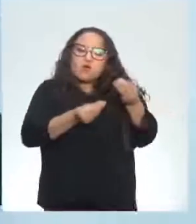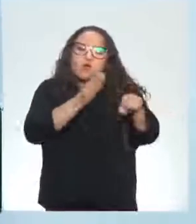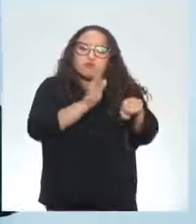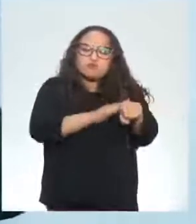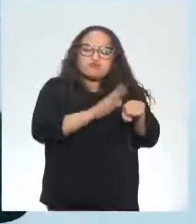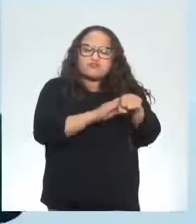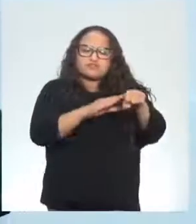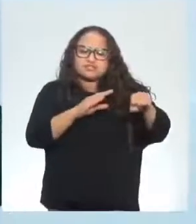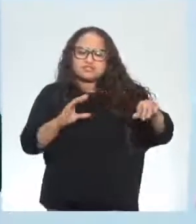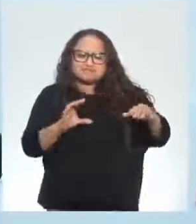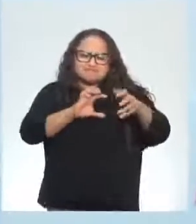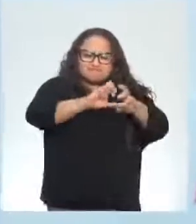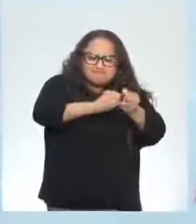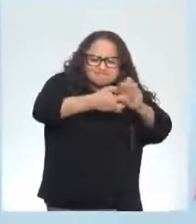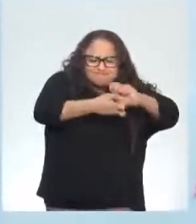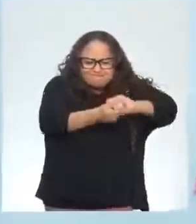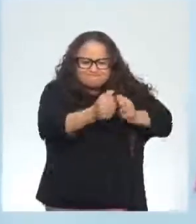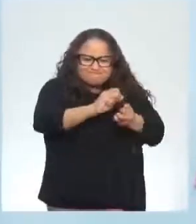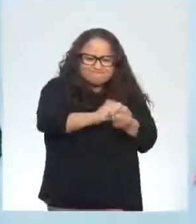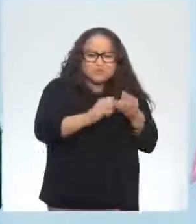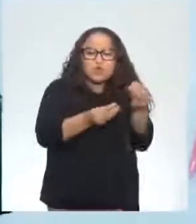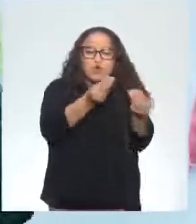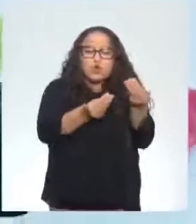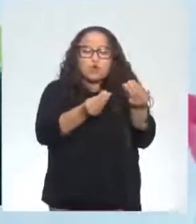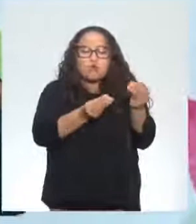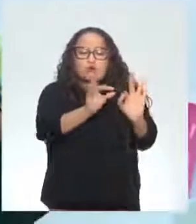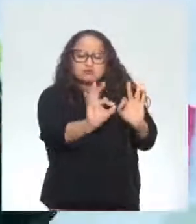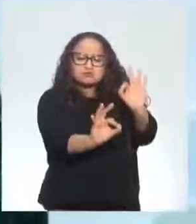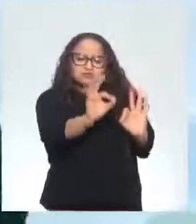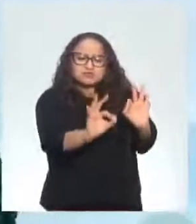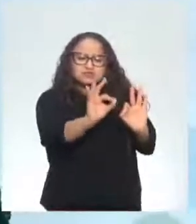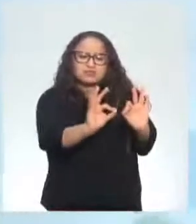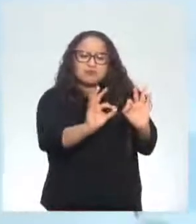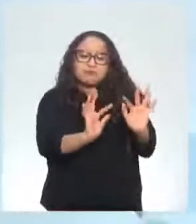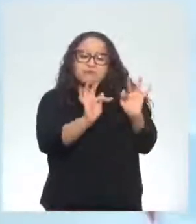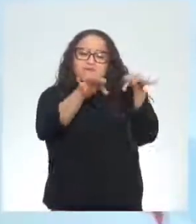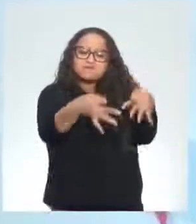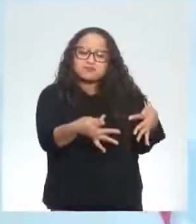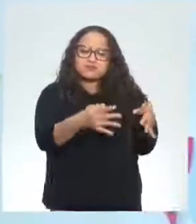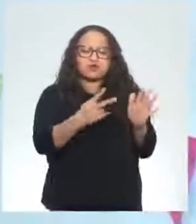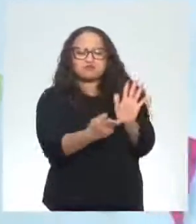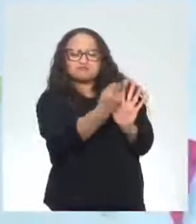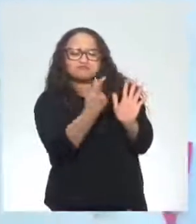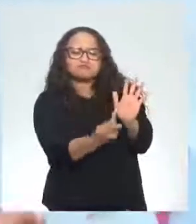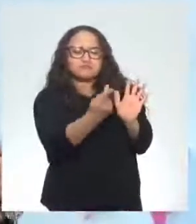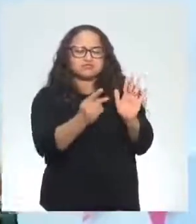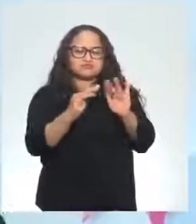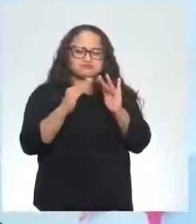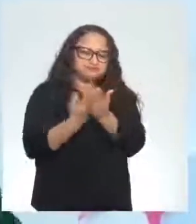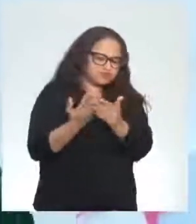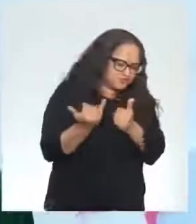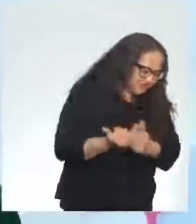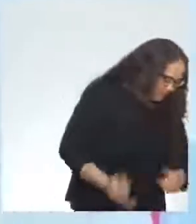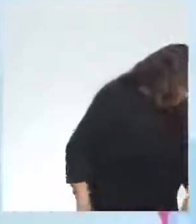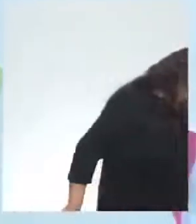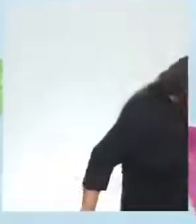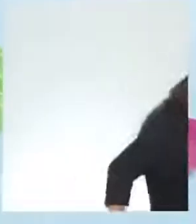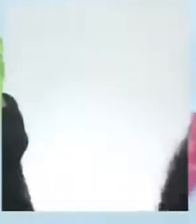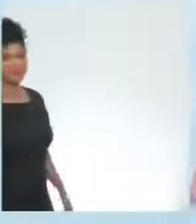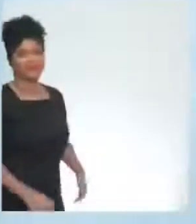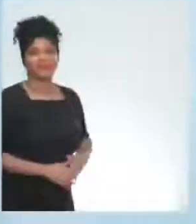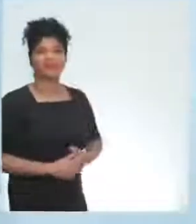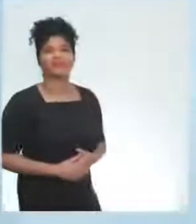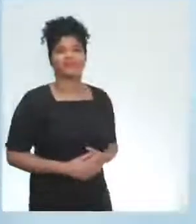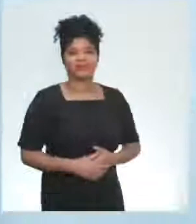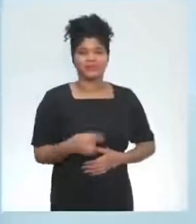essa fundição desse metal e essa conformação desse material para chegar na escultura final que o nosso artista desenhou,